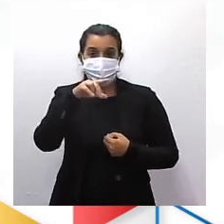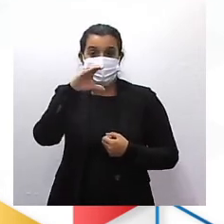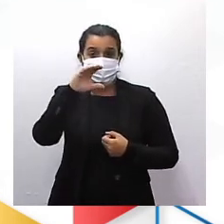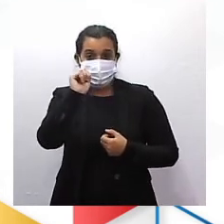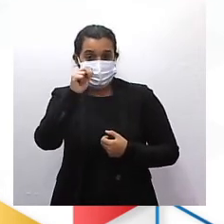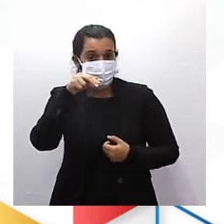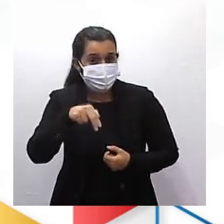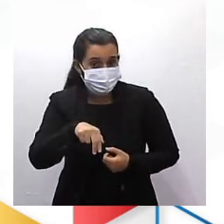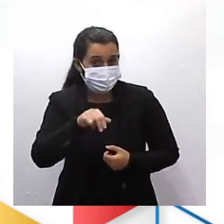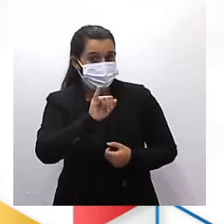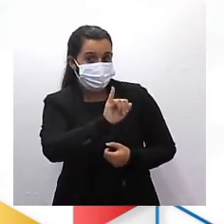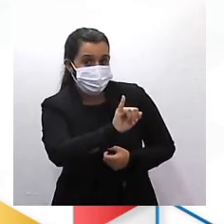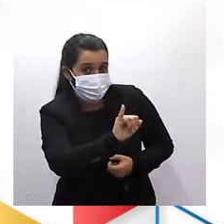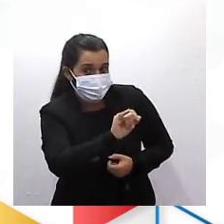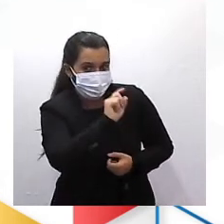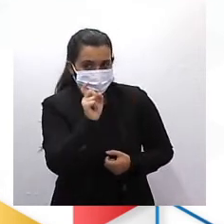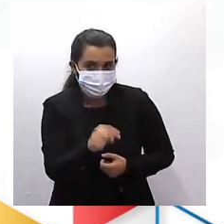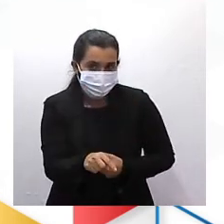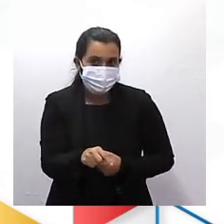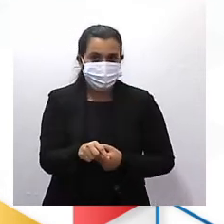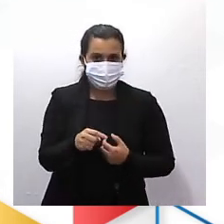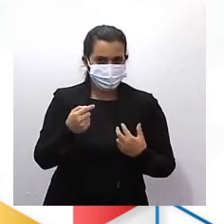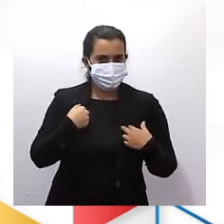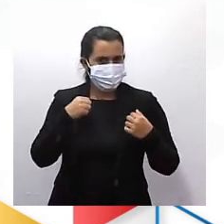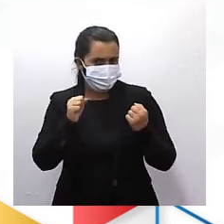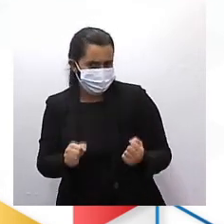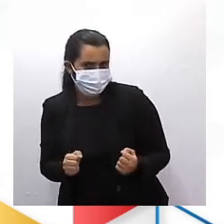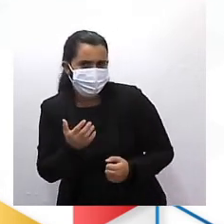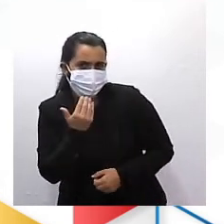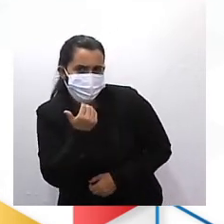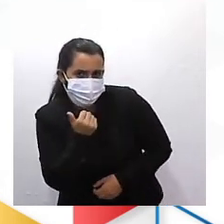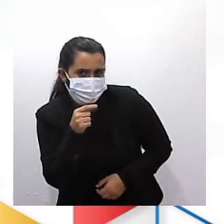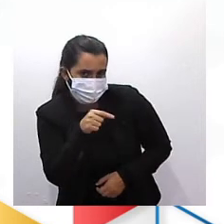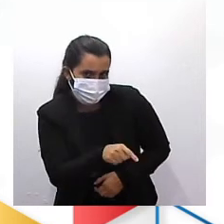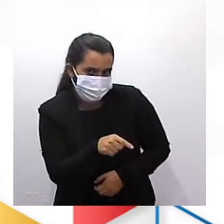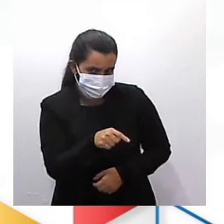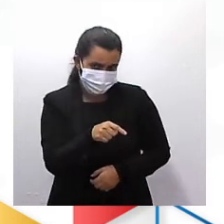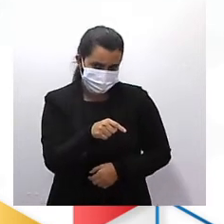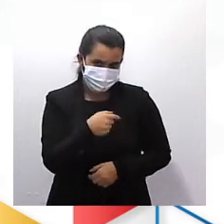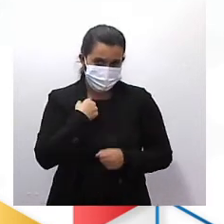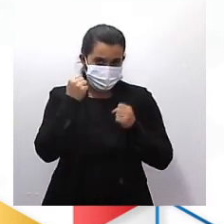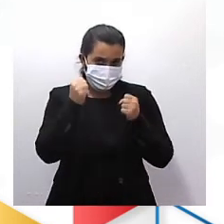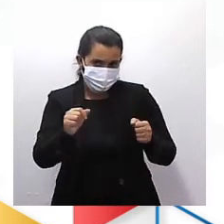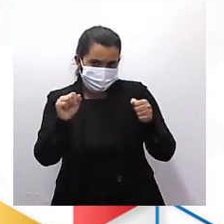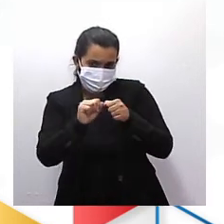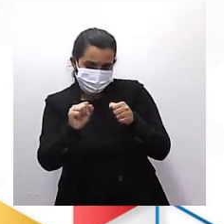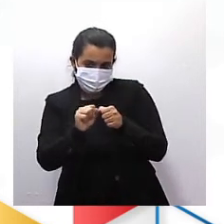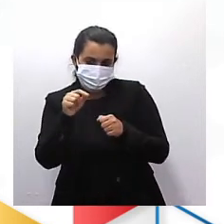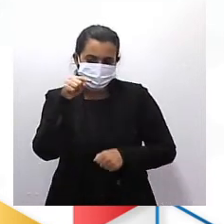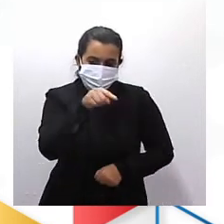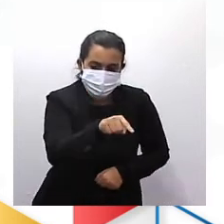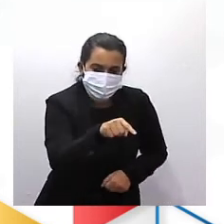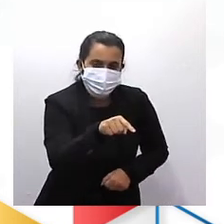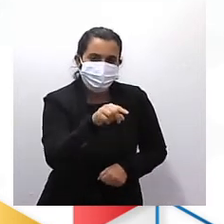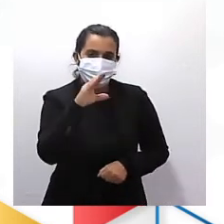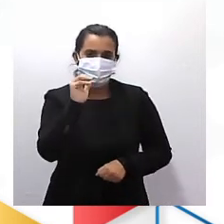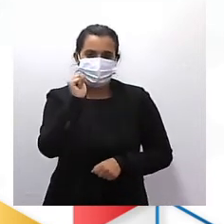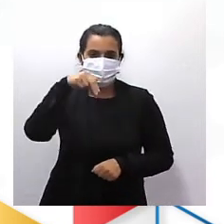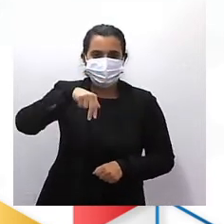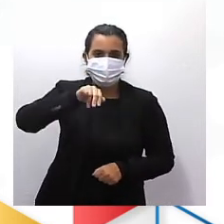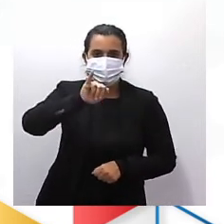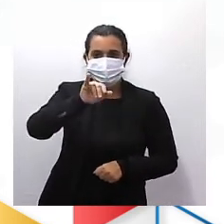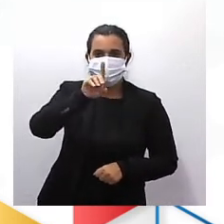can I eat this? Eu posso comer isso? Can I do this? Eu posso fazer isso? E assim a gente vai na sequência